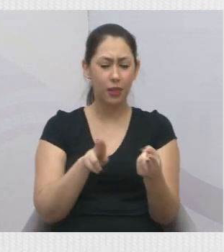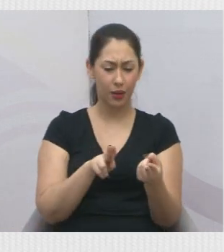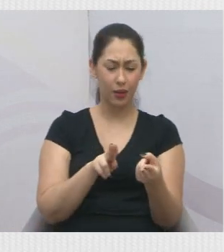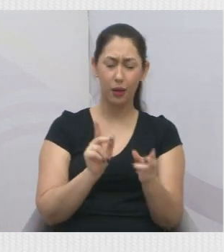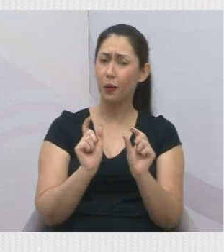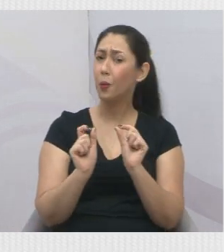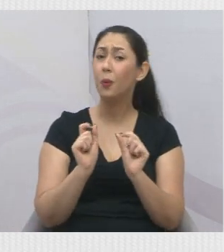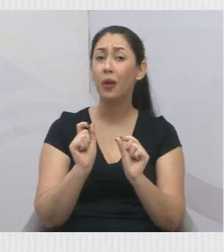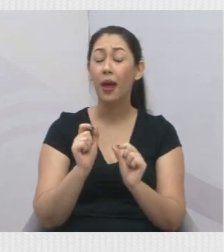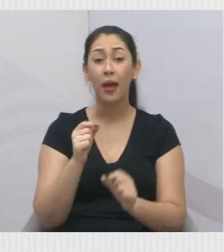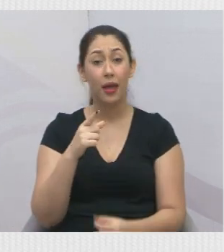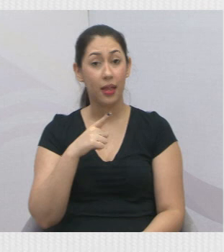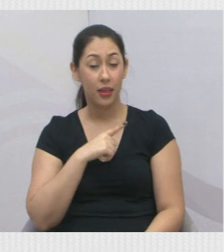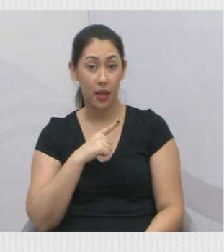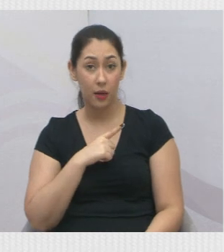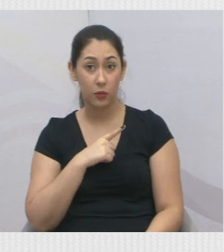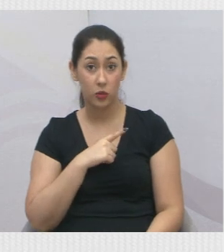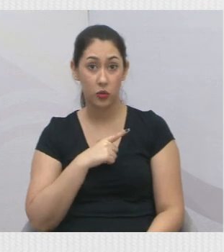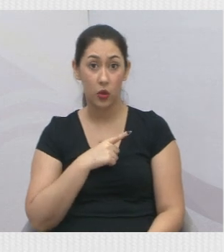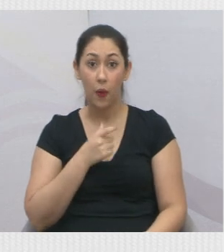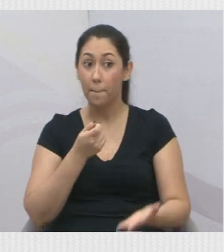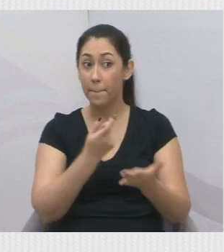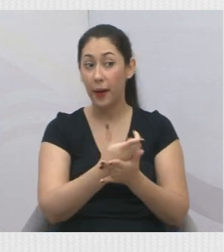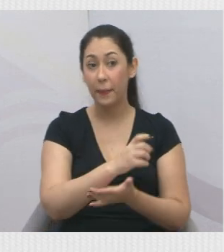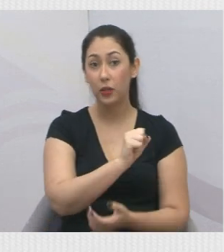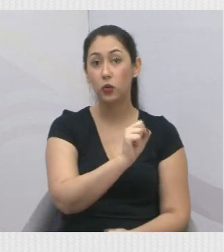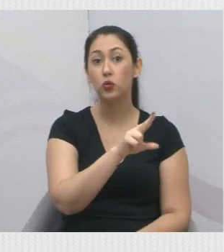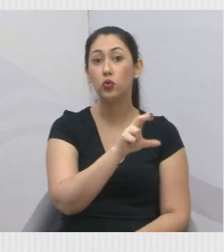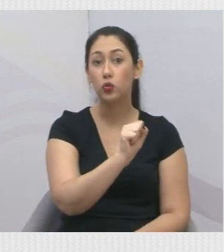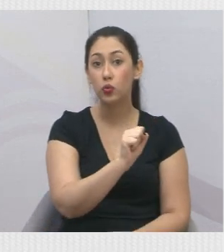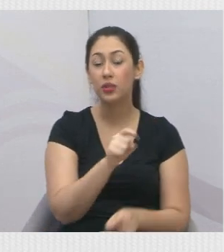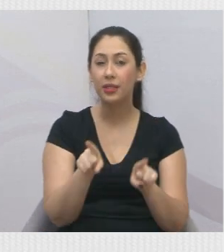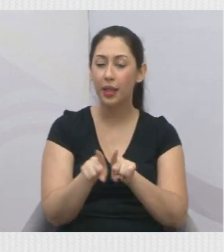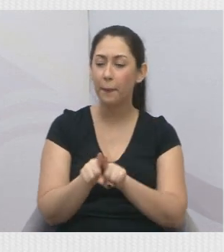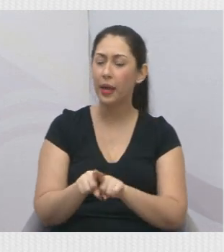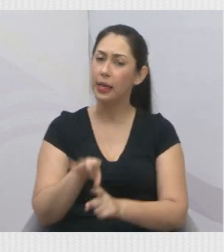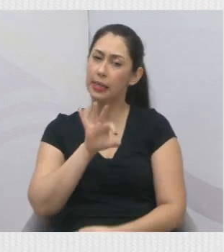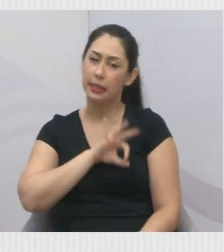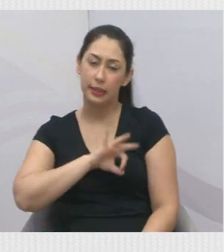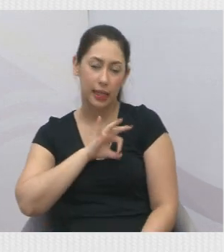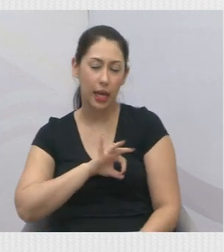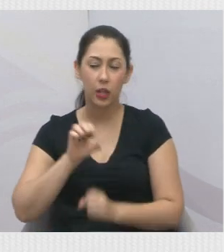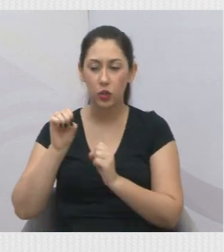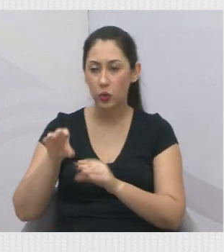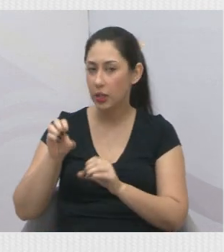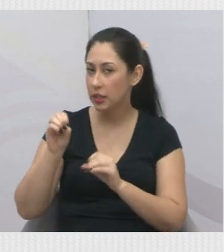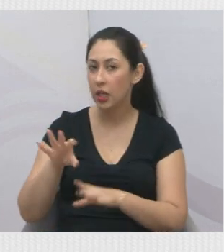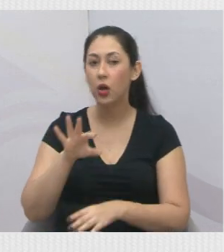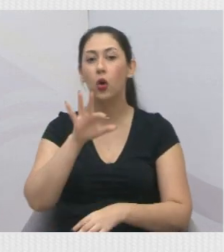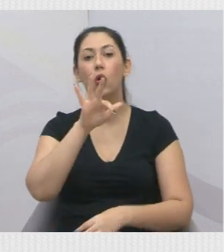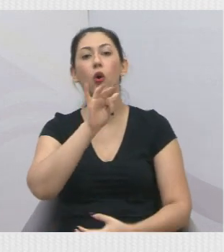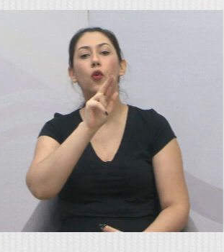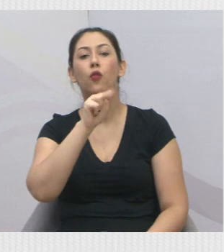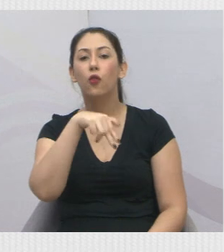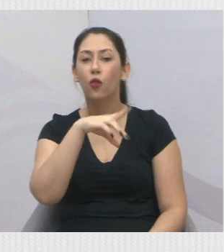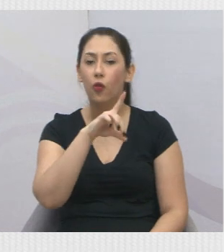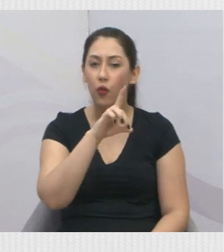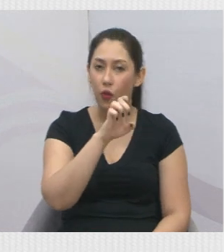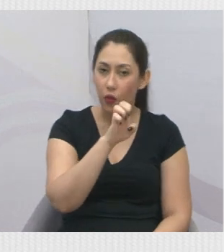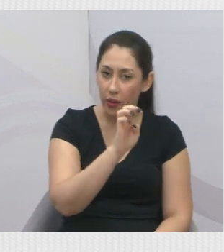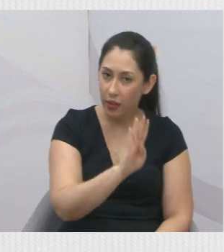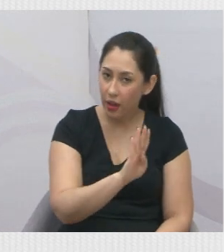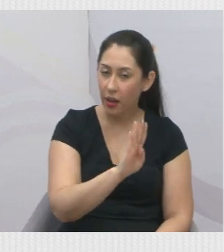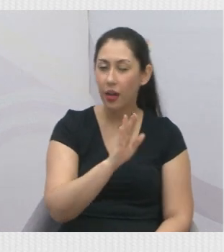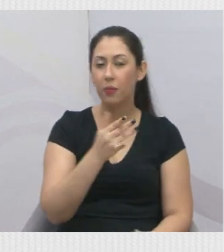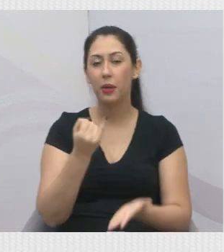correntes? Nós temos os repasses do SUS, o repasse do Salário Educação, do Fundeb, do FPM, do ICMS,